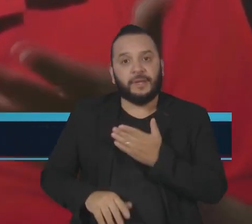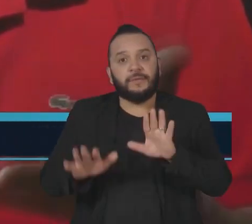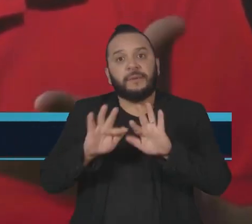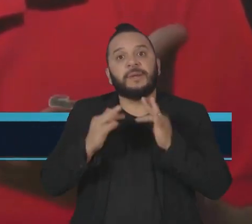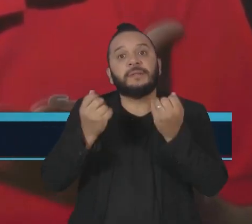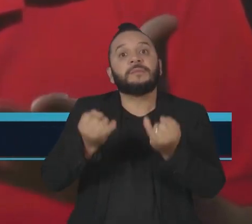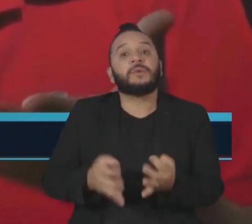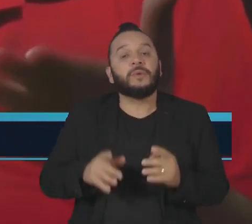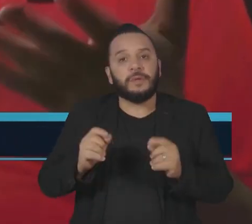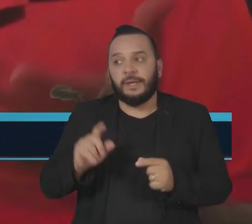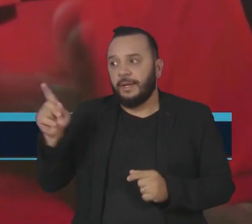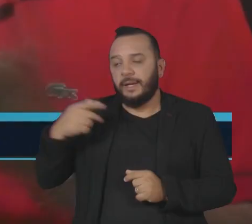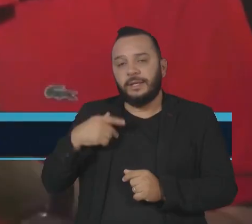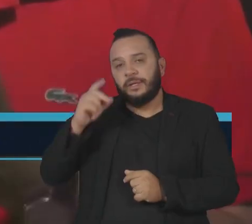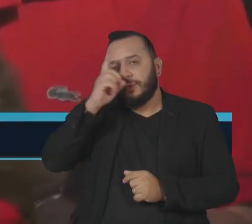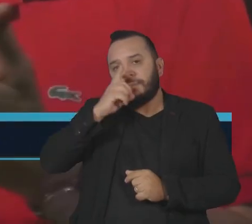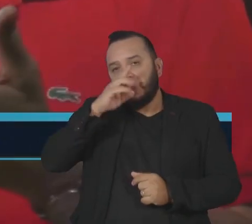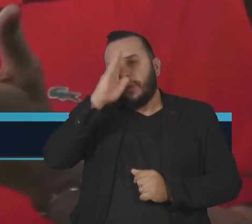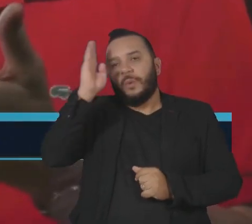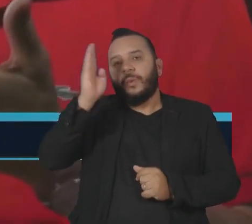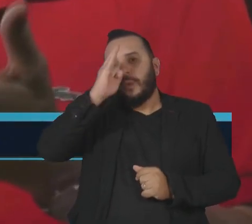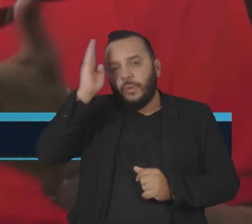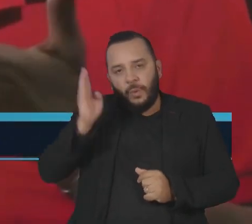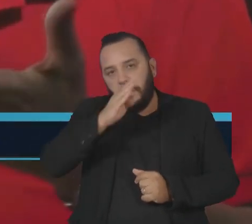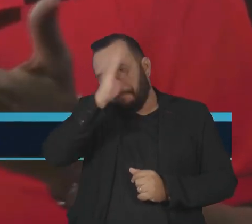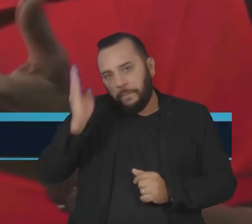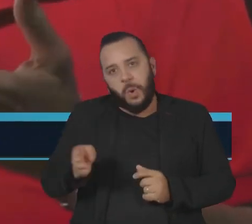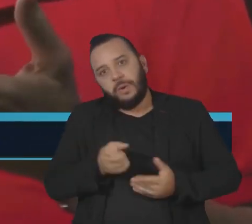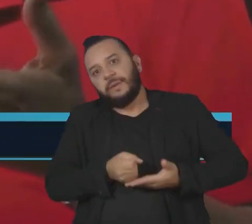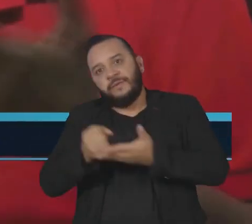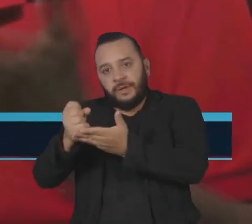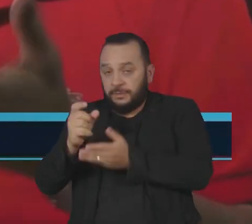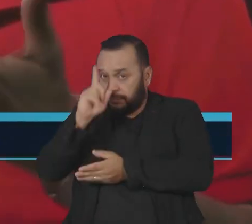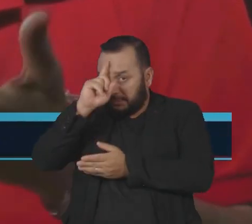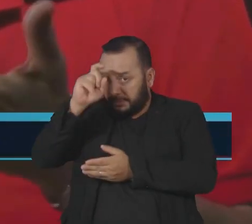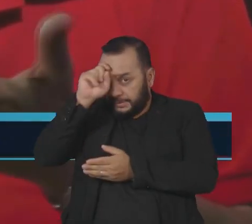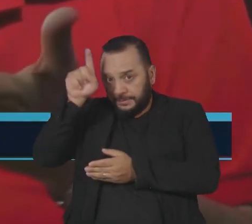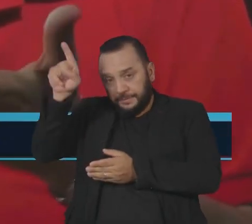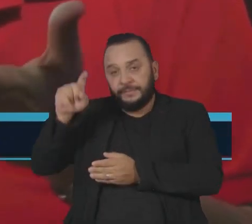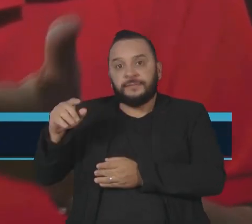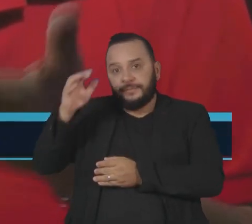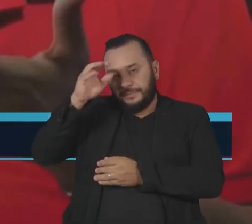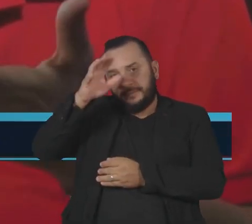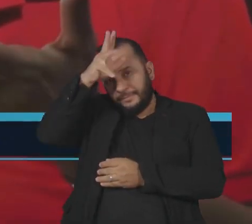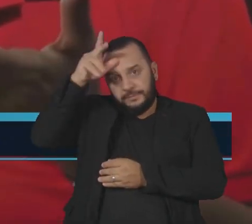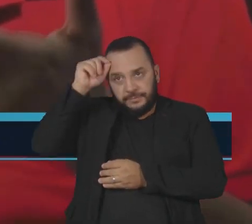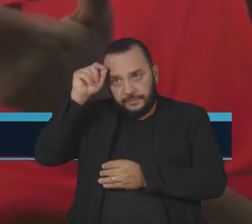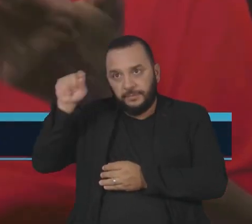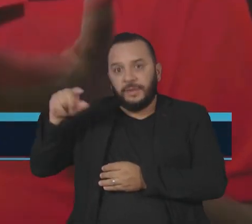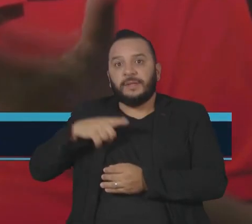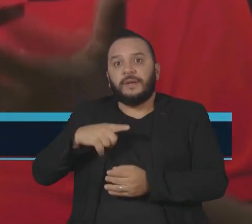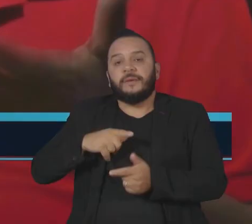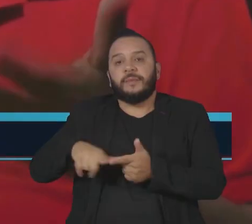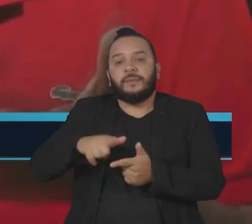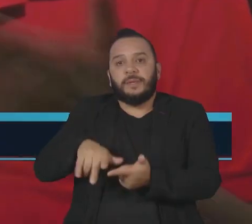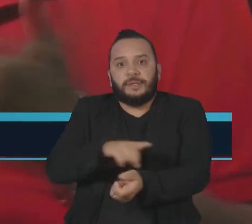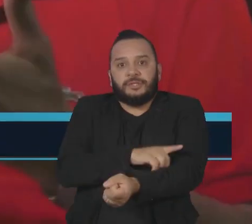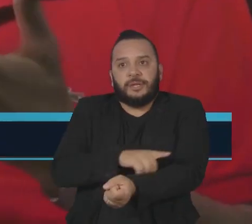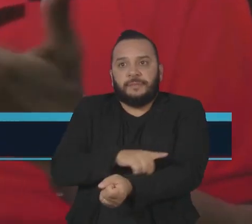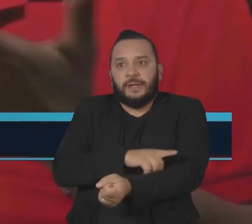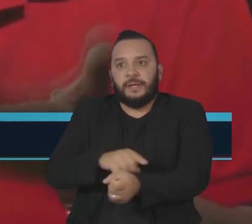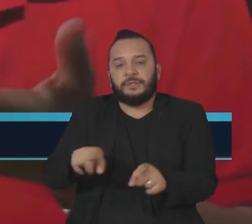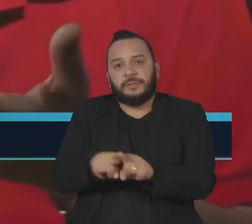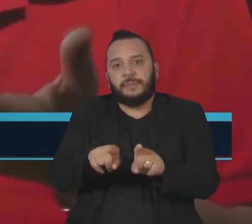passou mal na noite de domingo e foi levado para um hospital na capital amazonense, onde teve uma crise de diabetes e logo depois uma